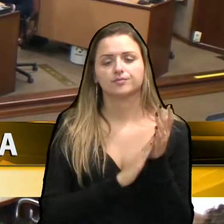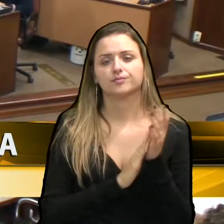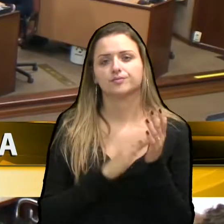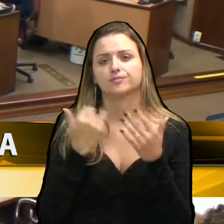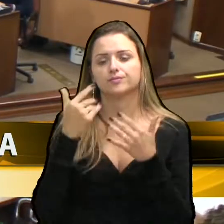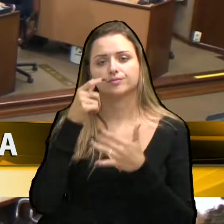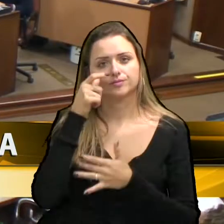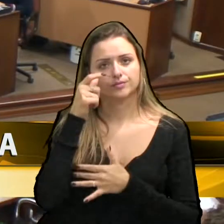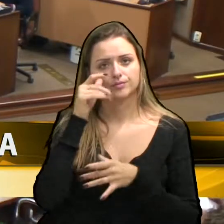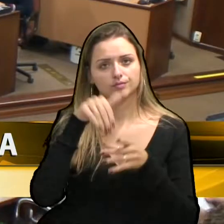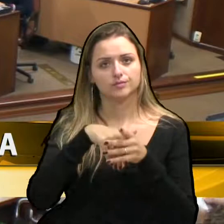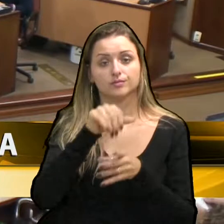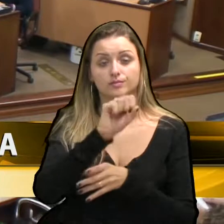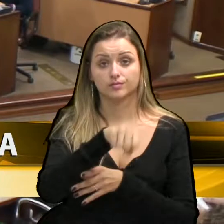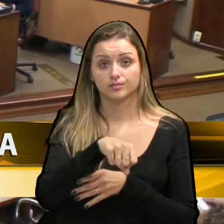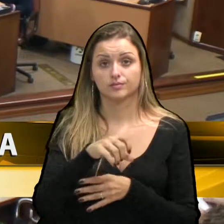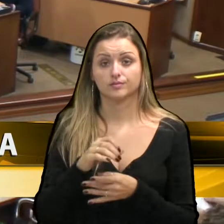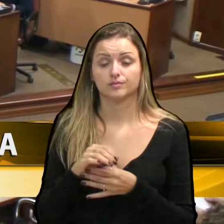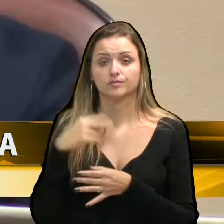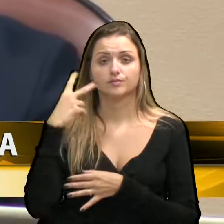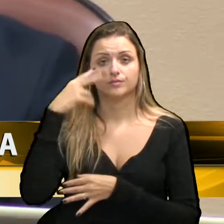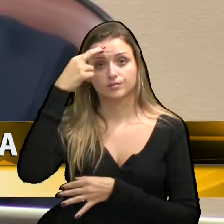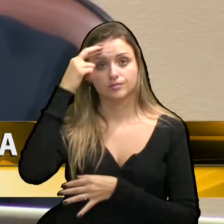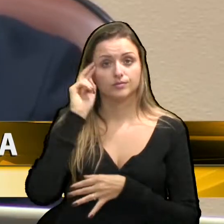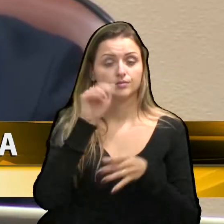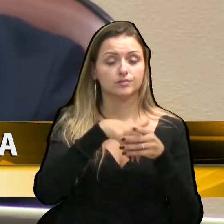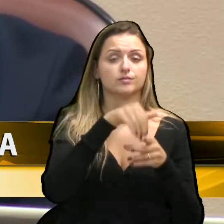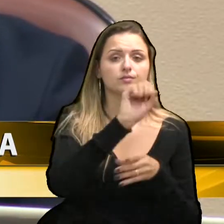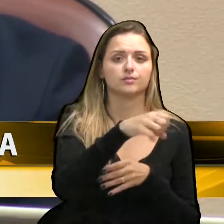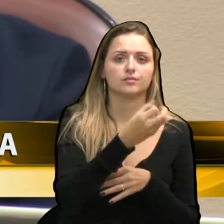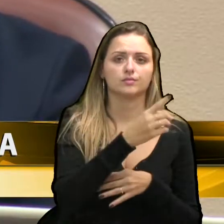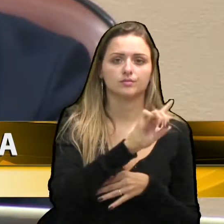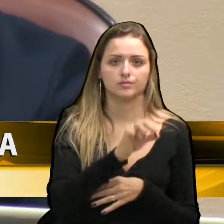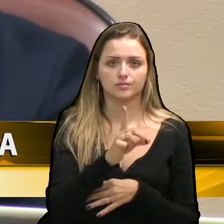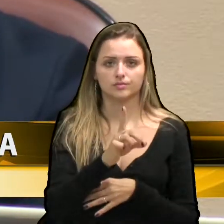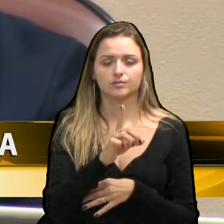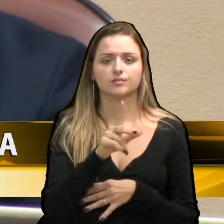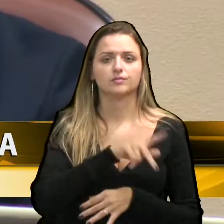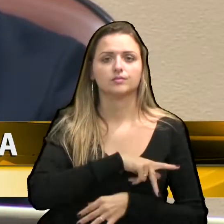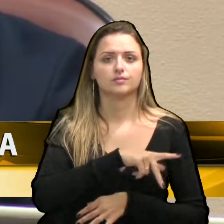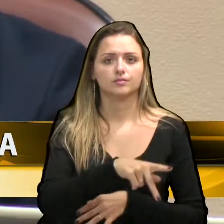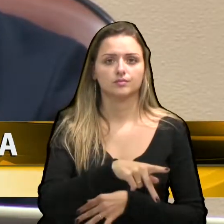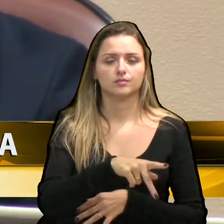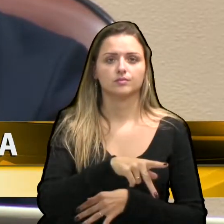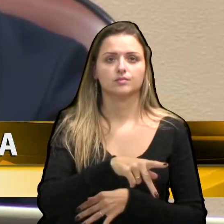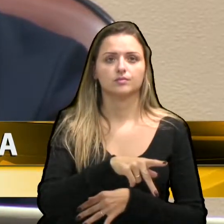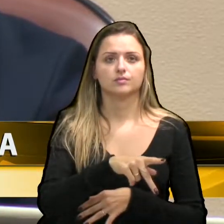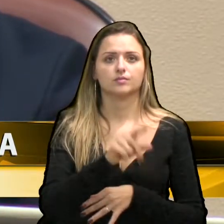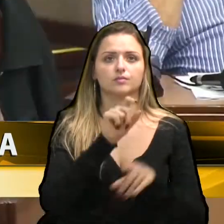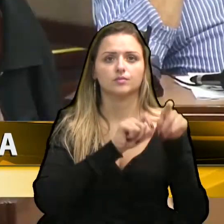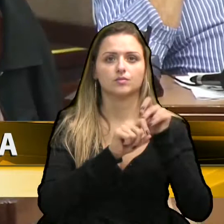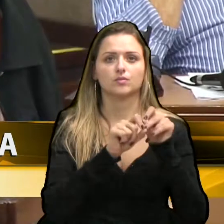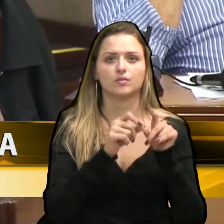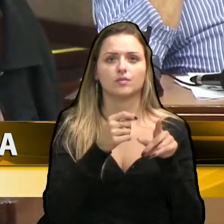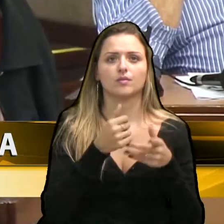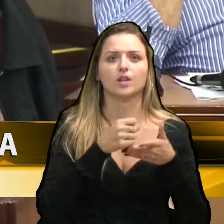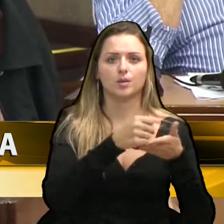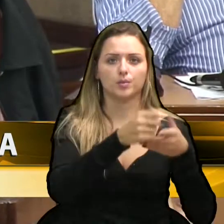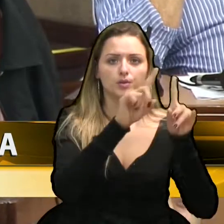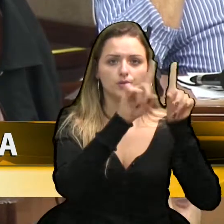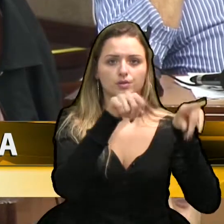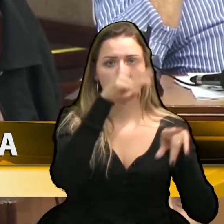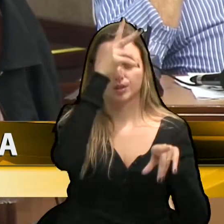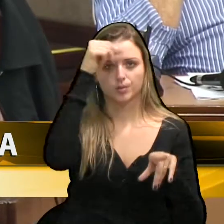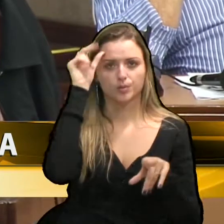Paulo Périco votou sim. Vereador Rafael Bueno, o senhor vota sim ou não? Senhor presidente, contra o desmonte do SUS a favor dos servidores,